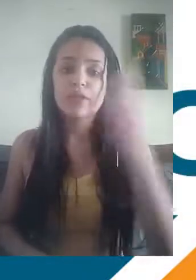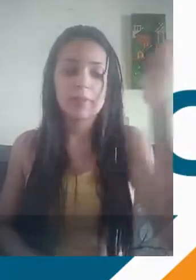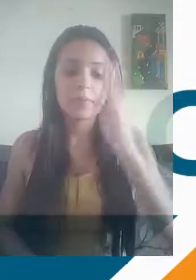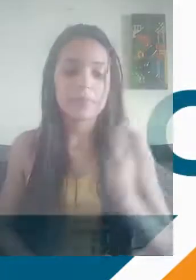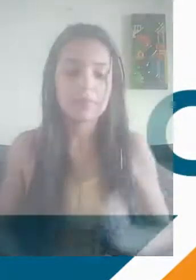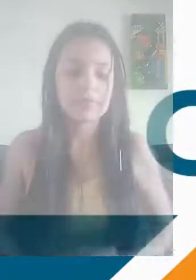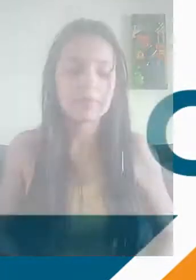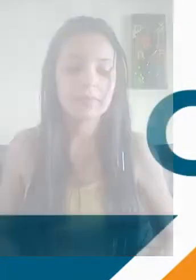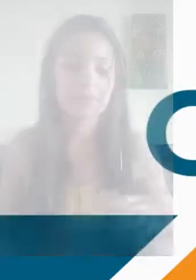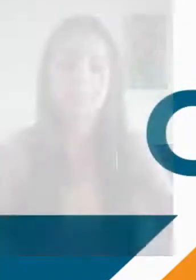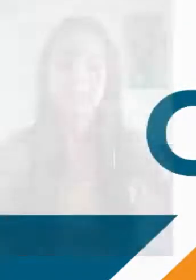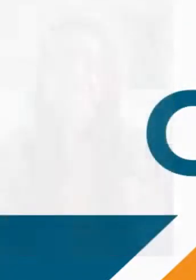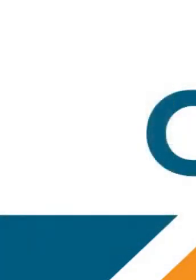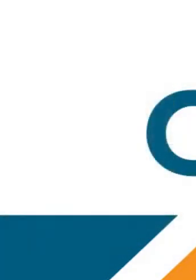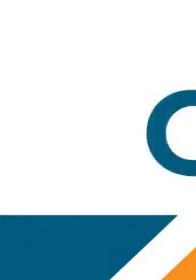dos falares e dos falares mas e